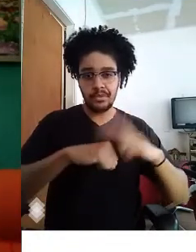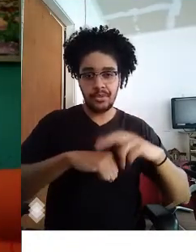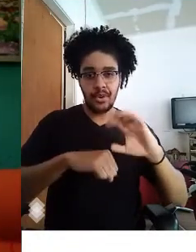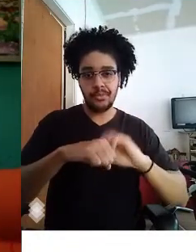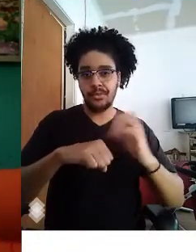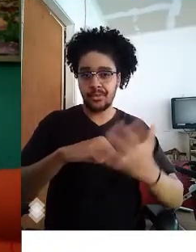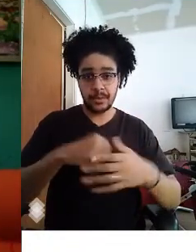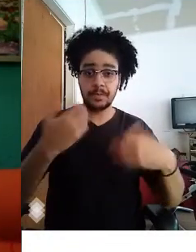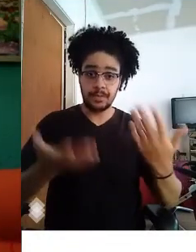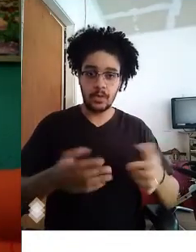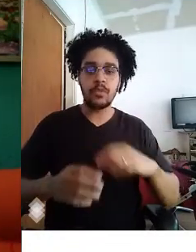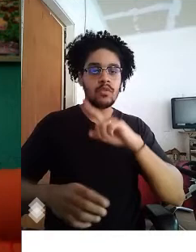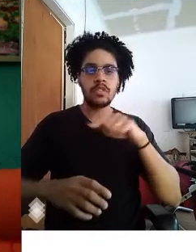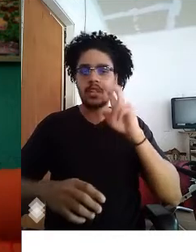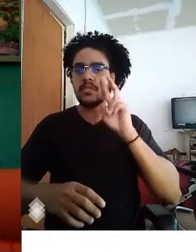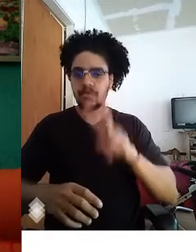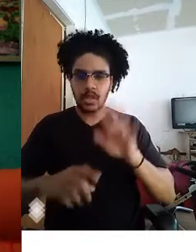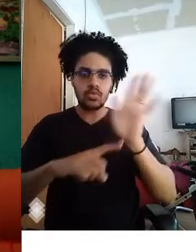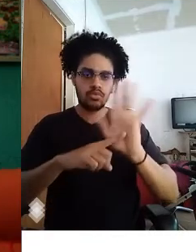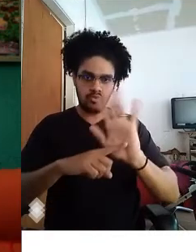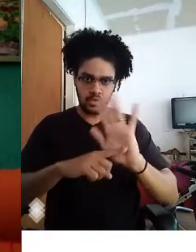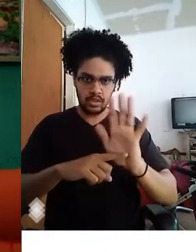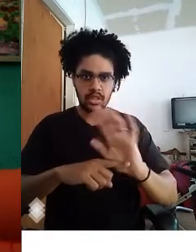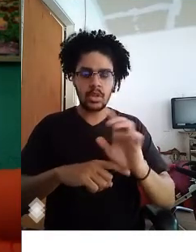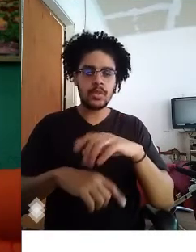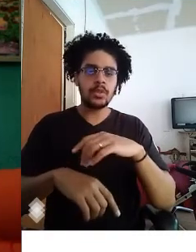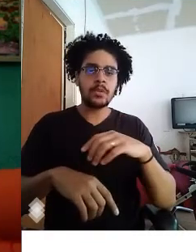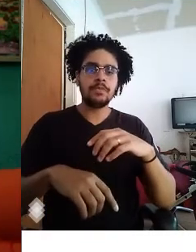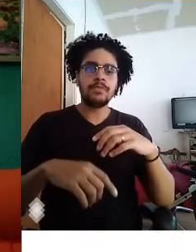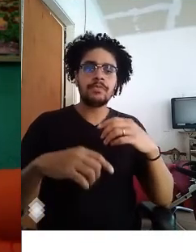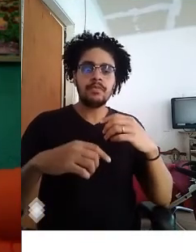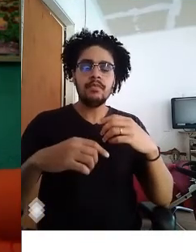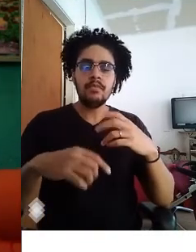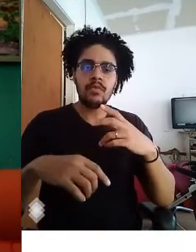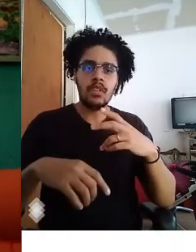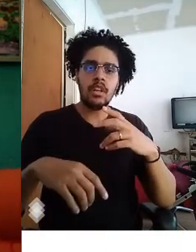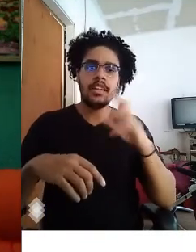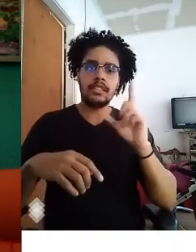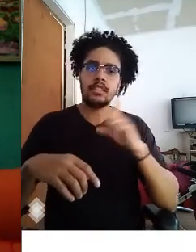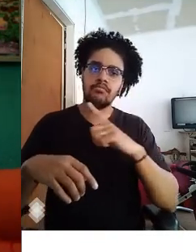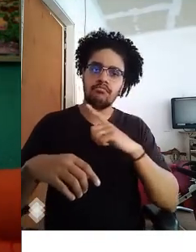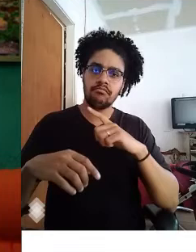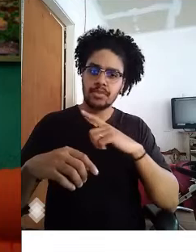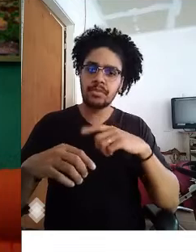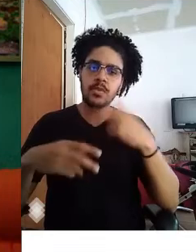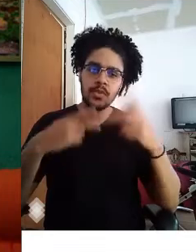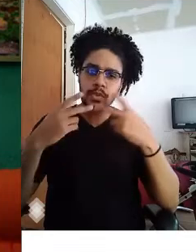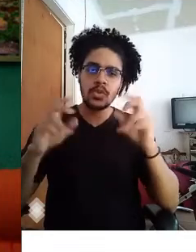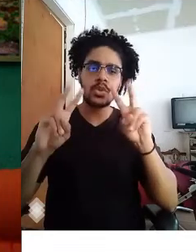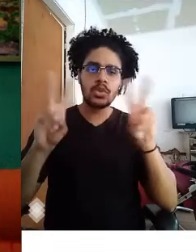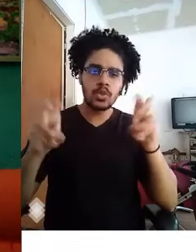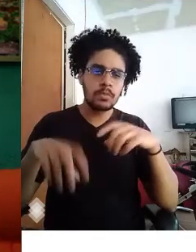vocês puderam perceber ao longo desse vídeo, a criminalização, a demonização e usando inclusive